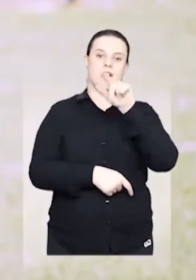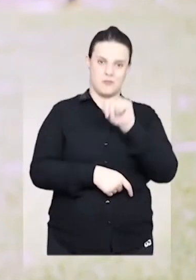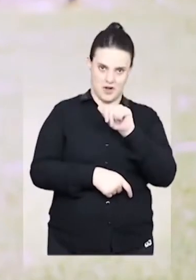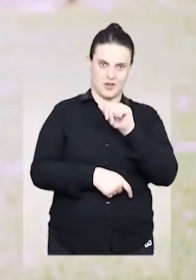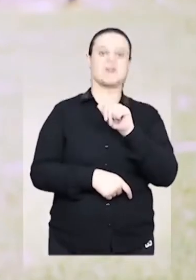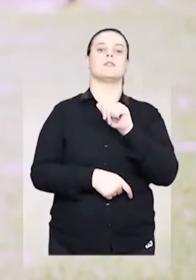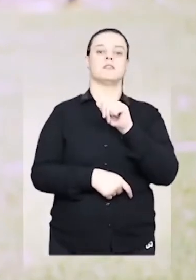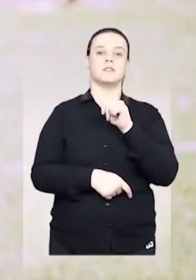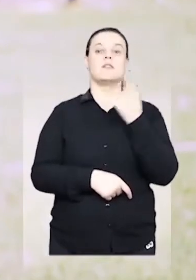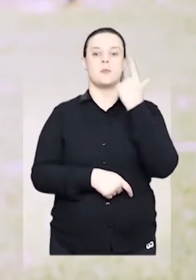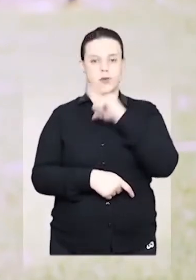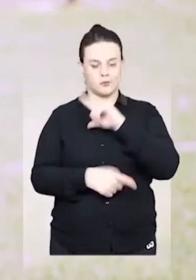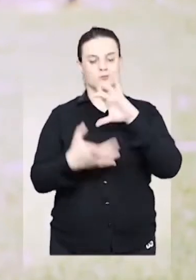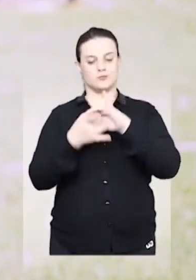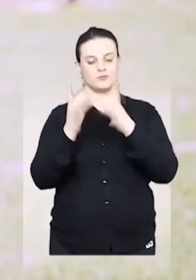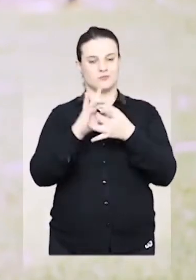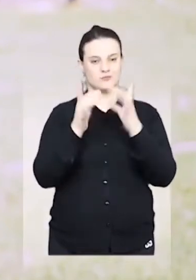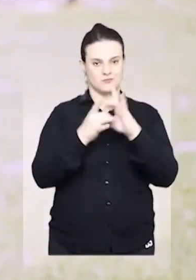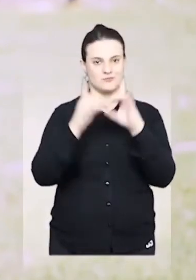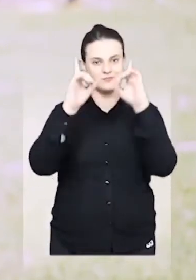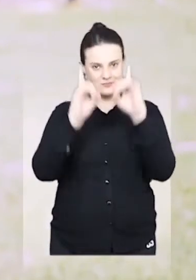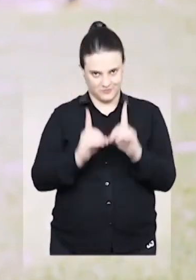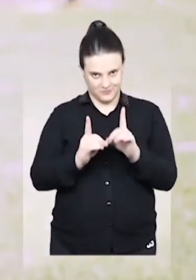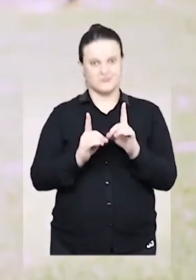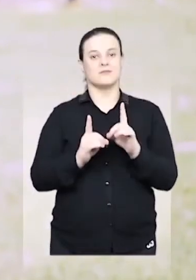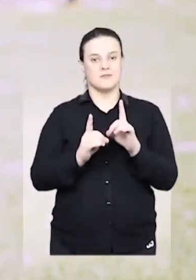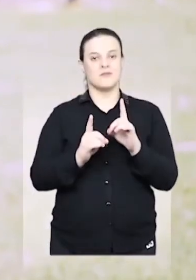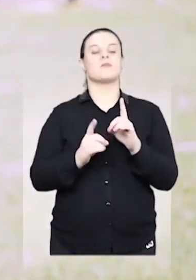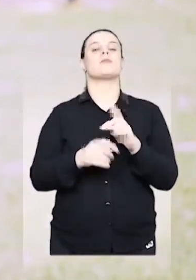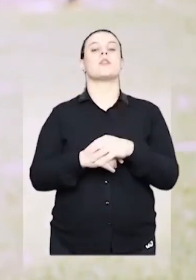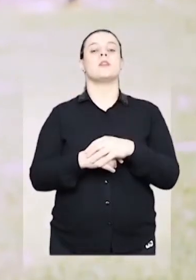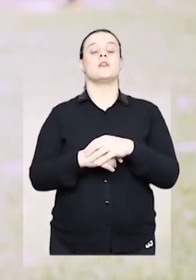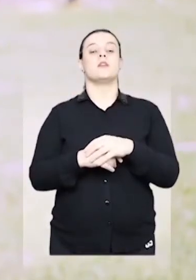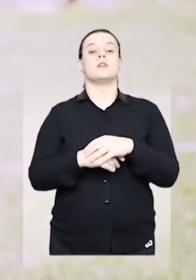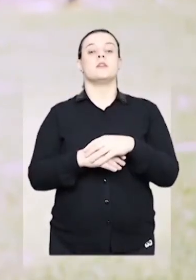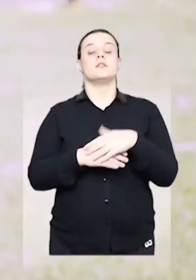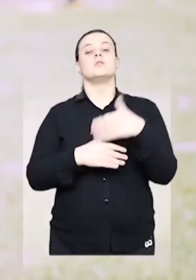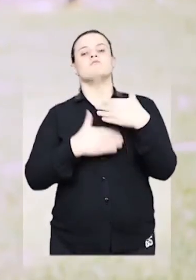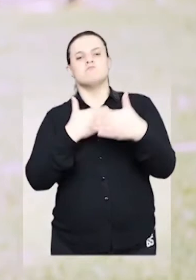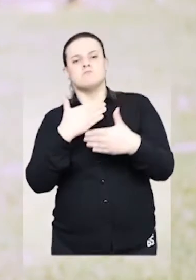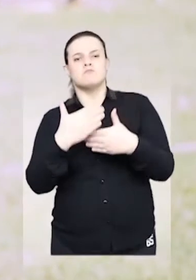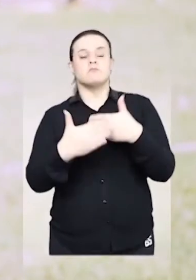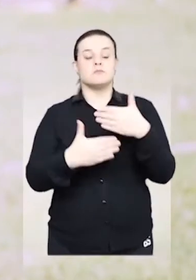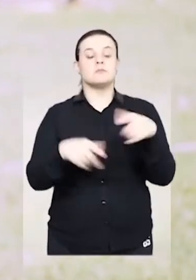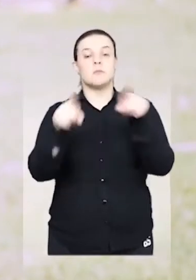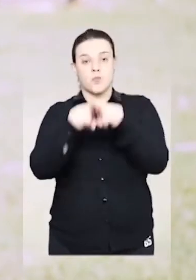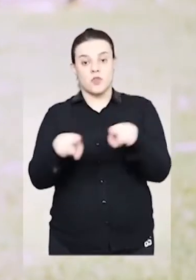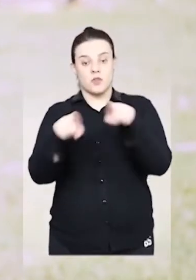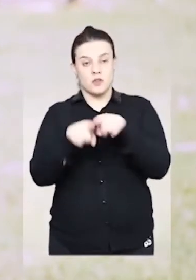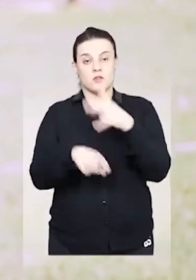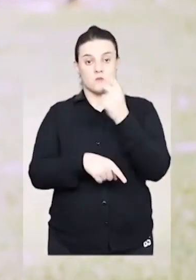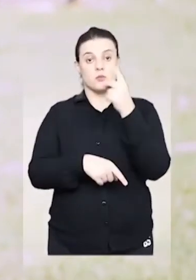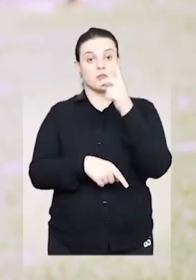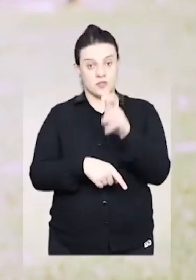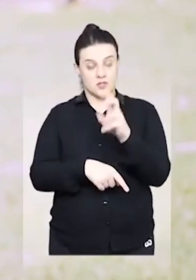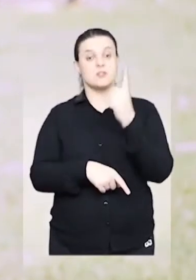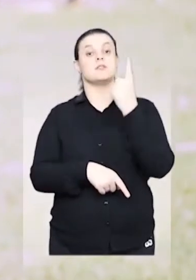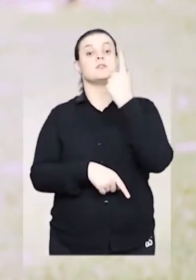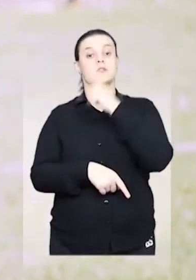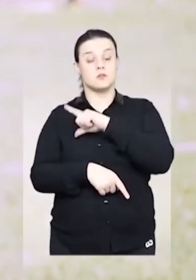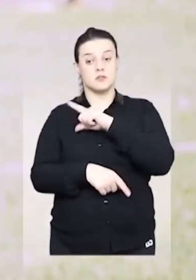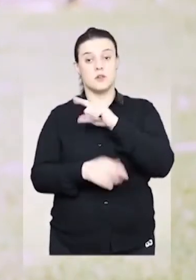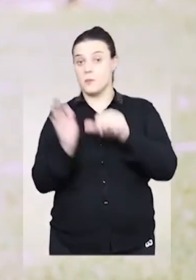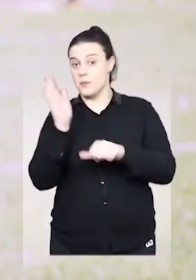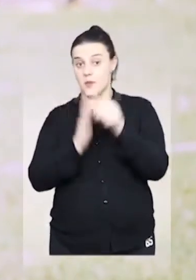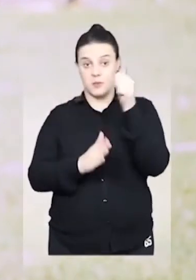vaga para os Jogos Paralímpicos. Também em 2015 eu participei